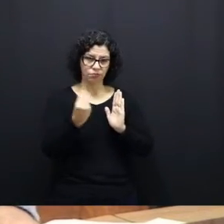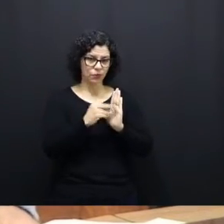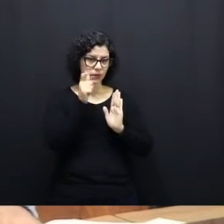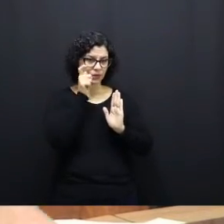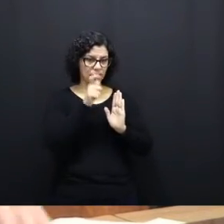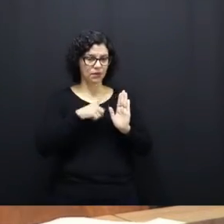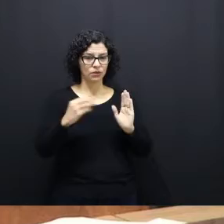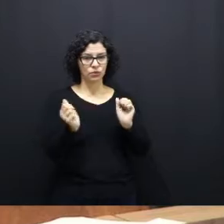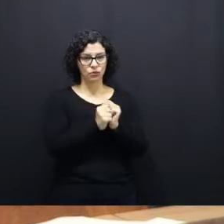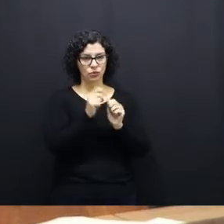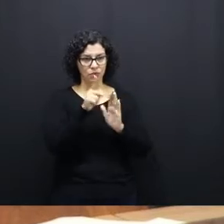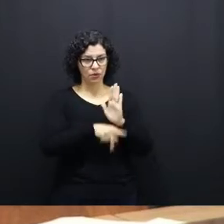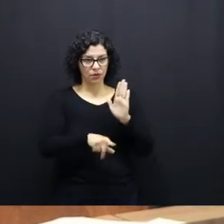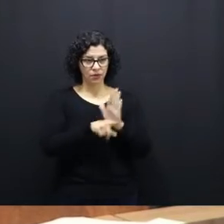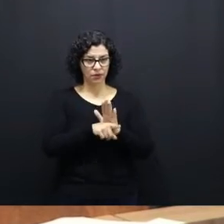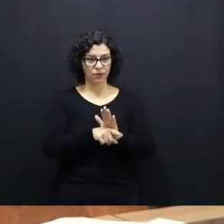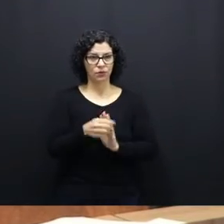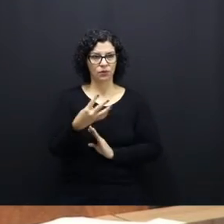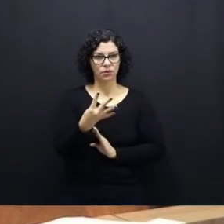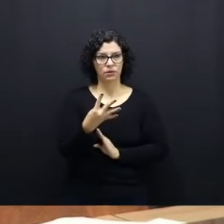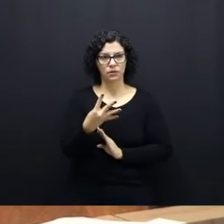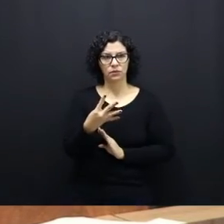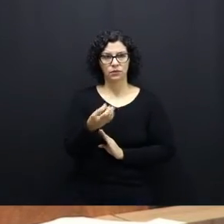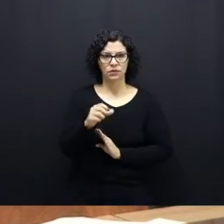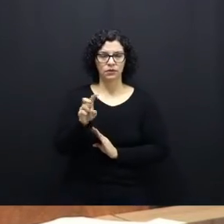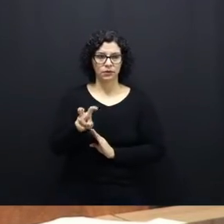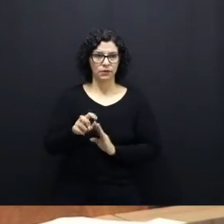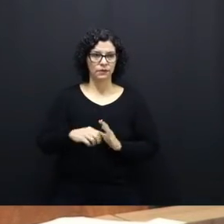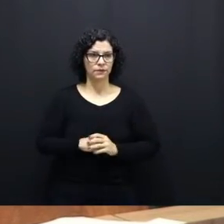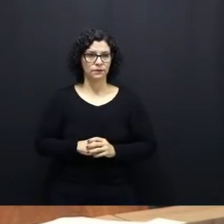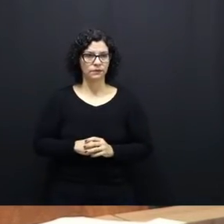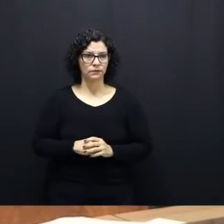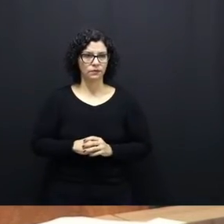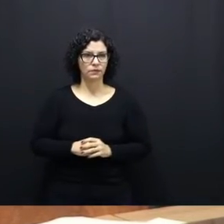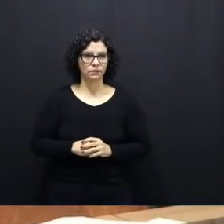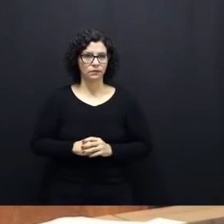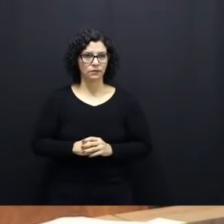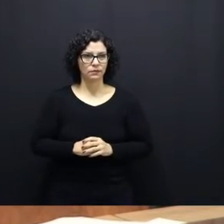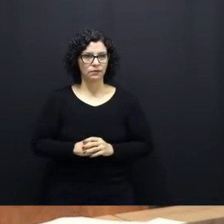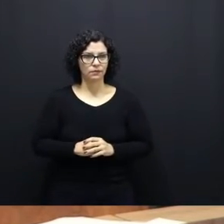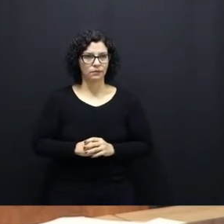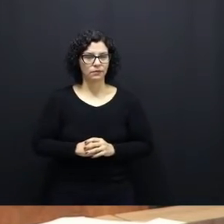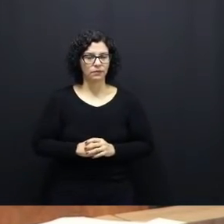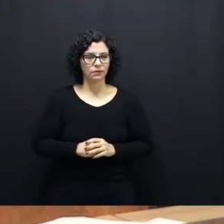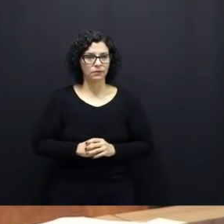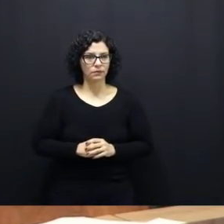interessa em entrar no projeto de lei de número 405 eu não